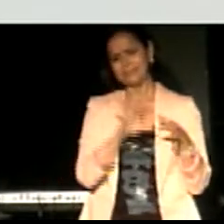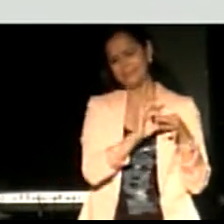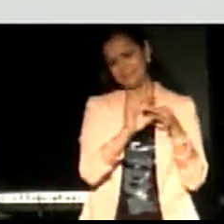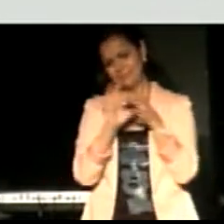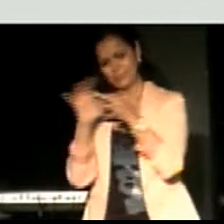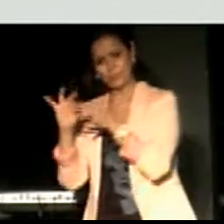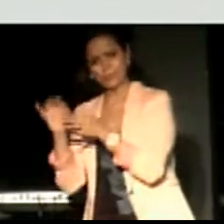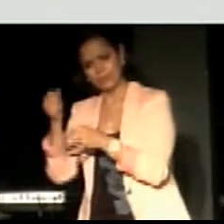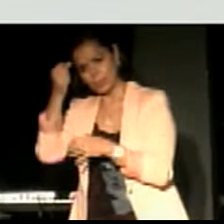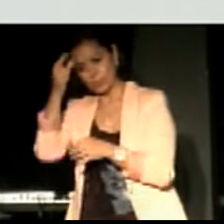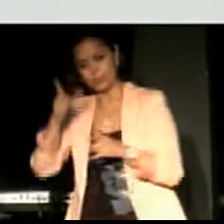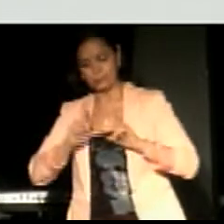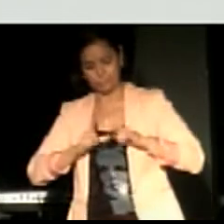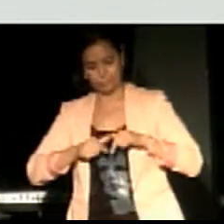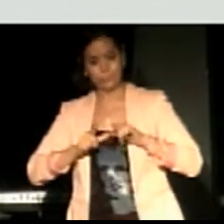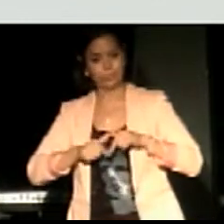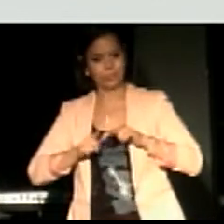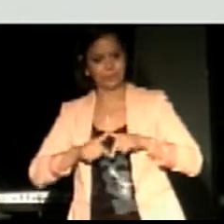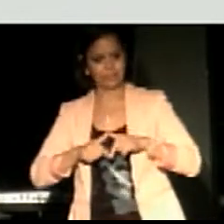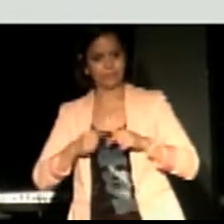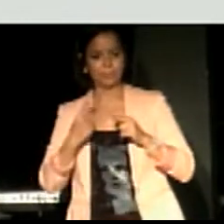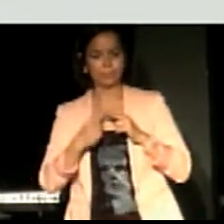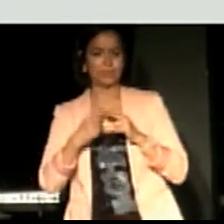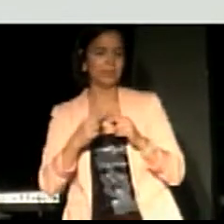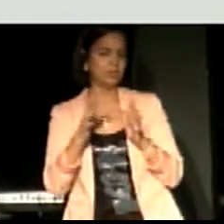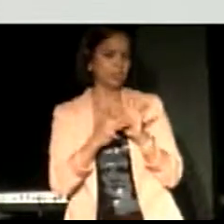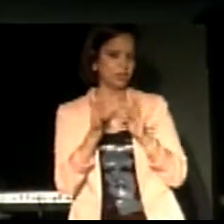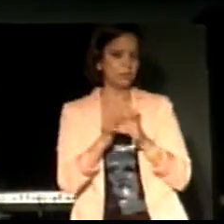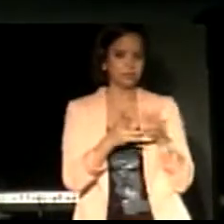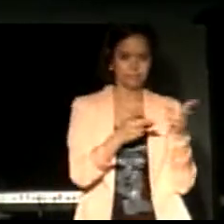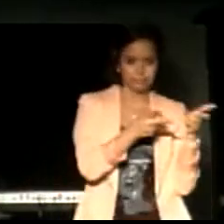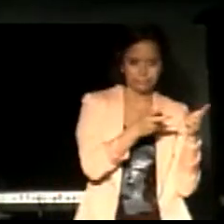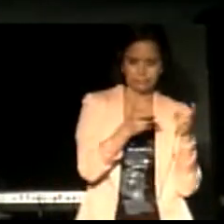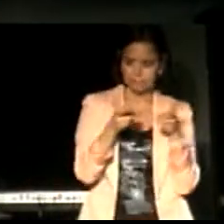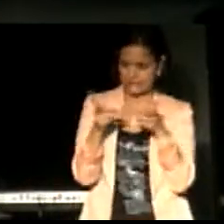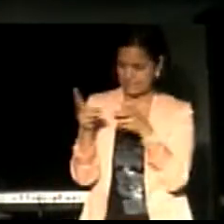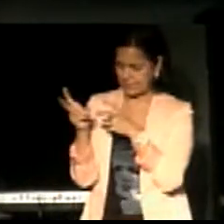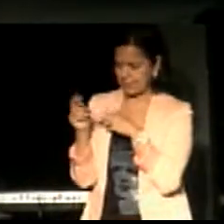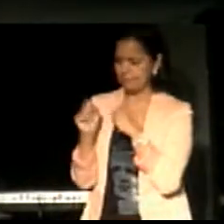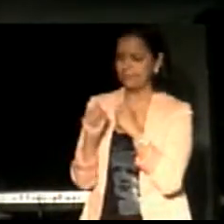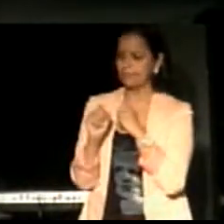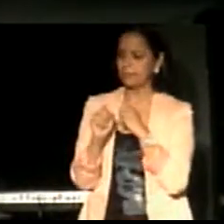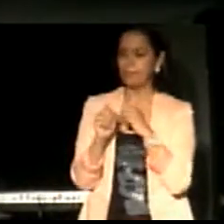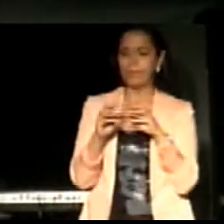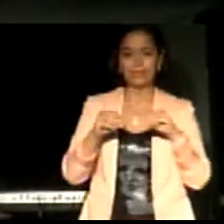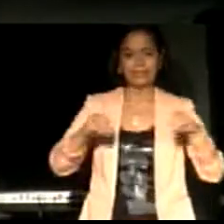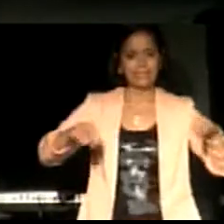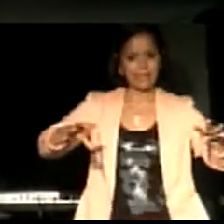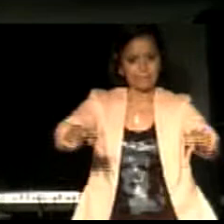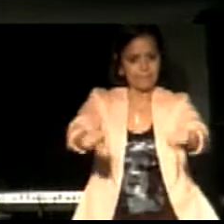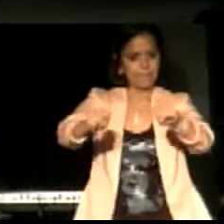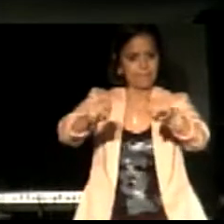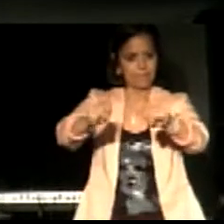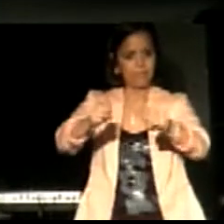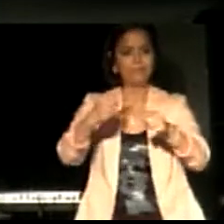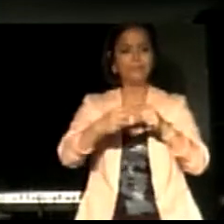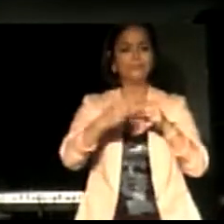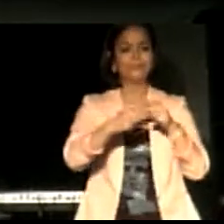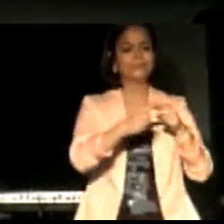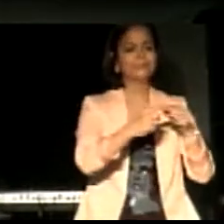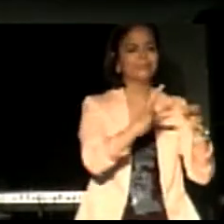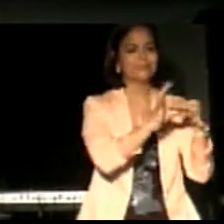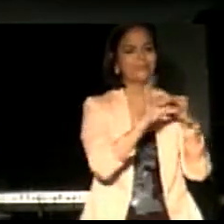judeu. Porque Jesus relacionou a mansidão, a posse da terra, porque estava